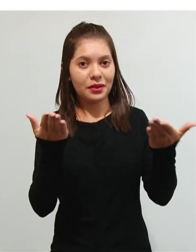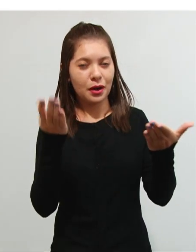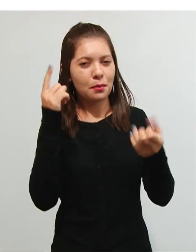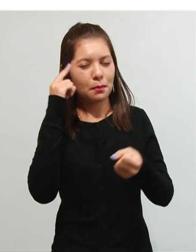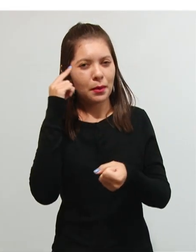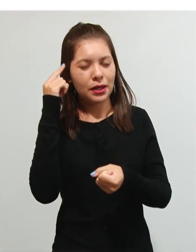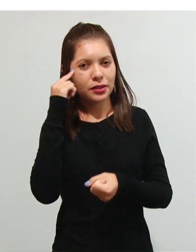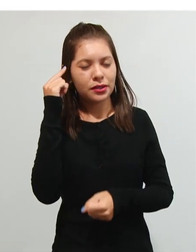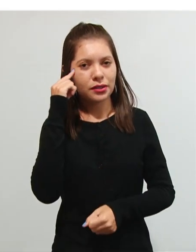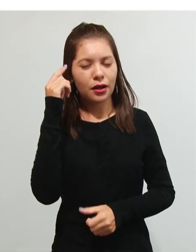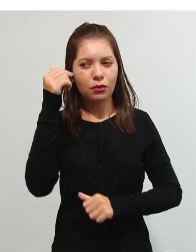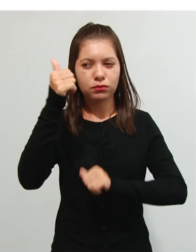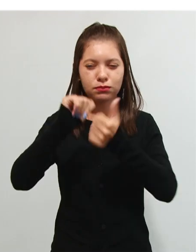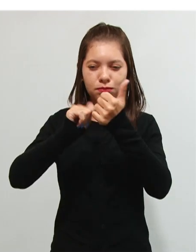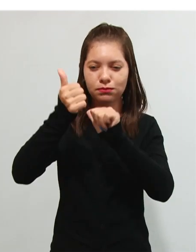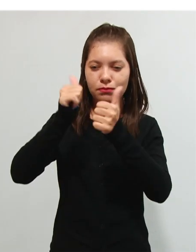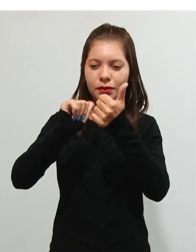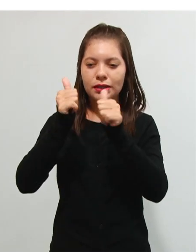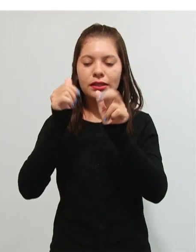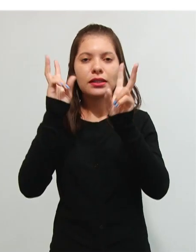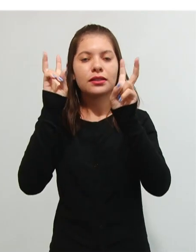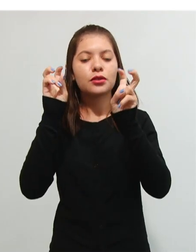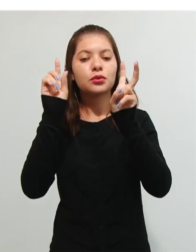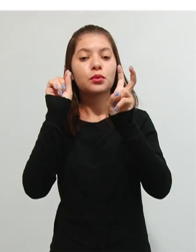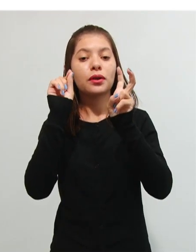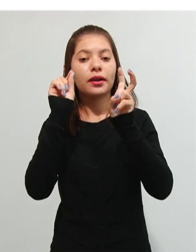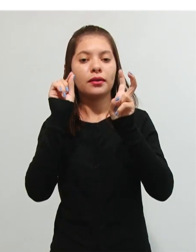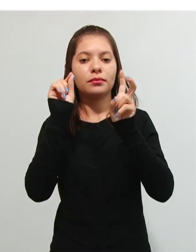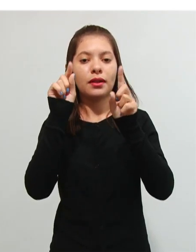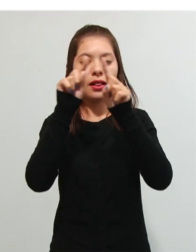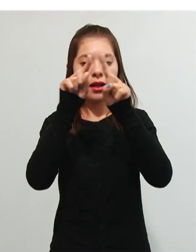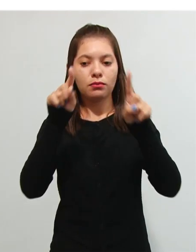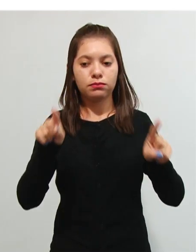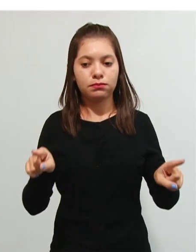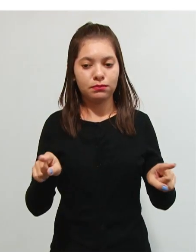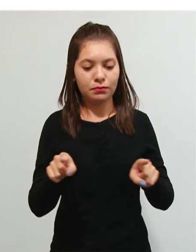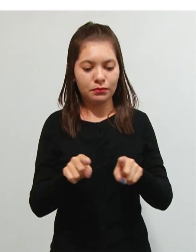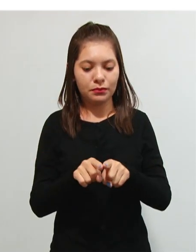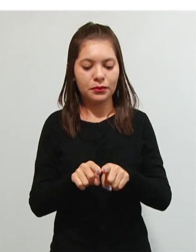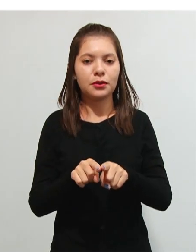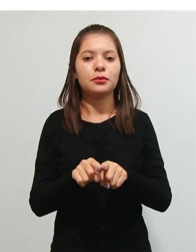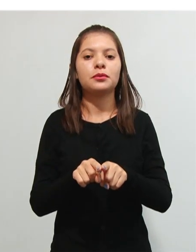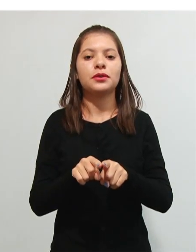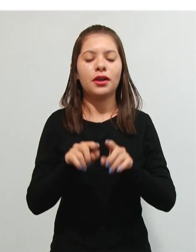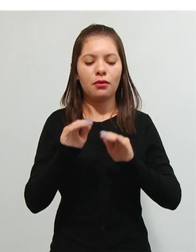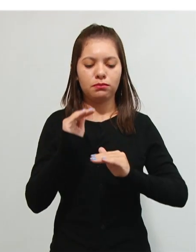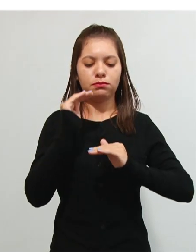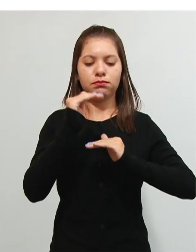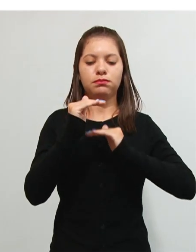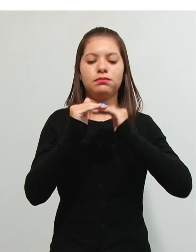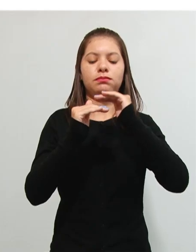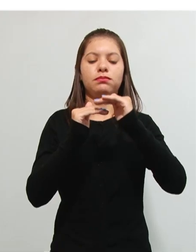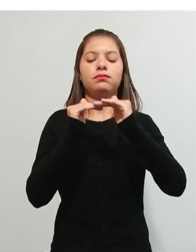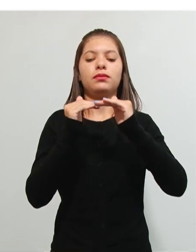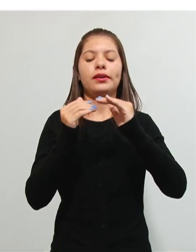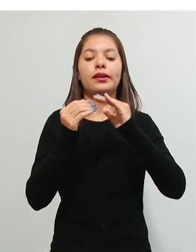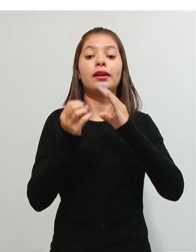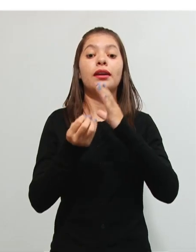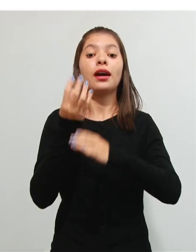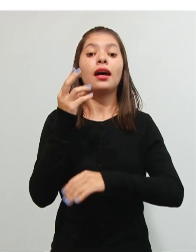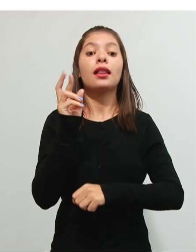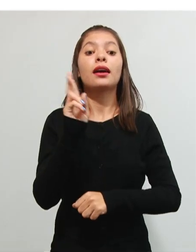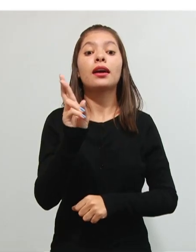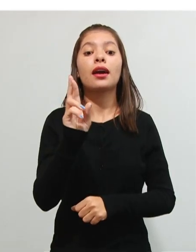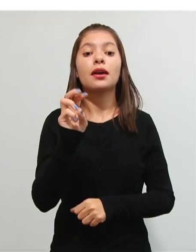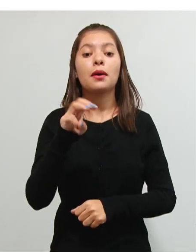um pouco nessa abordagem, nesse formato da pirâmide, que é uma escala criada por Maslow, que